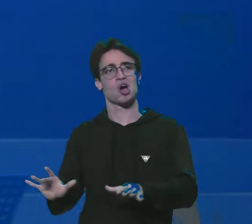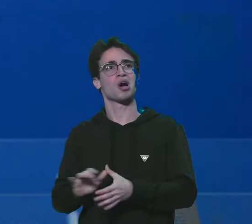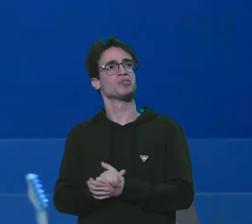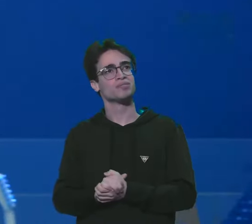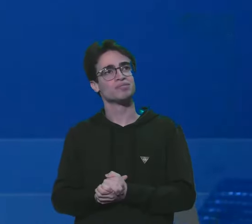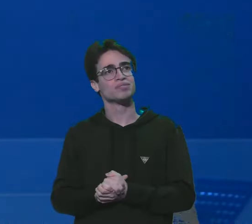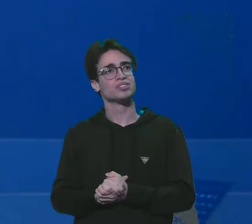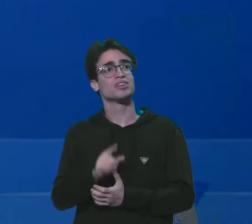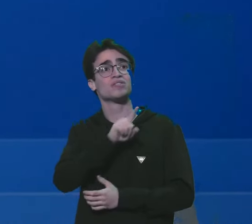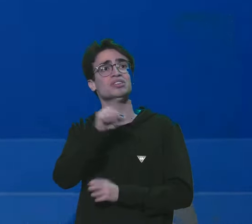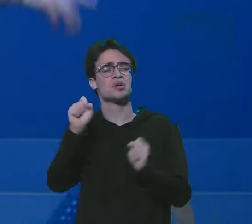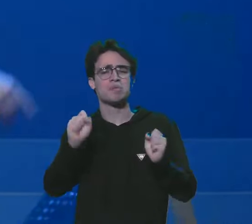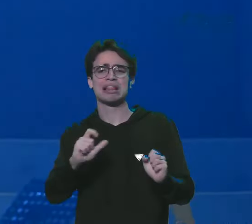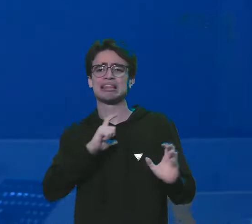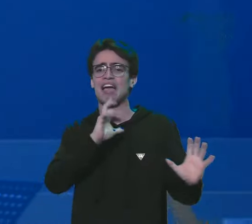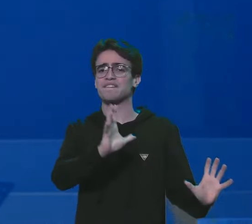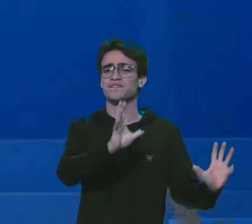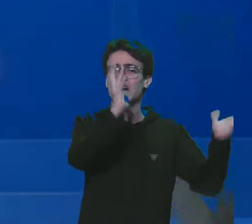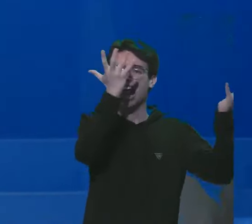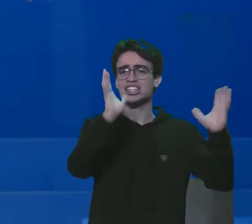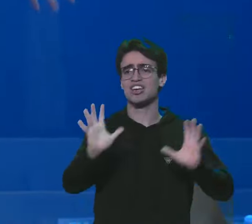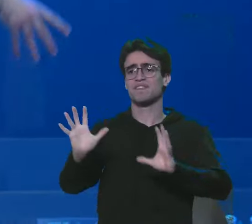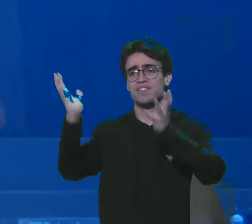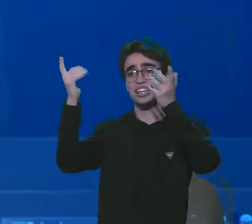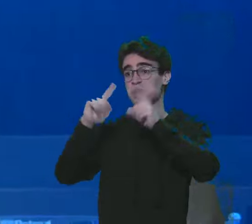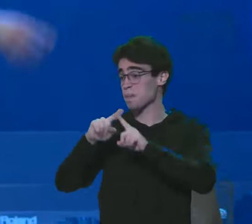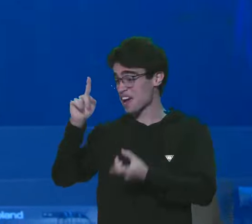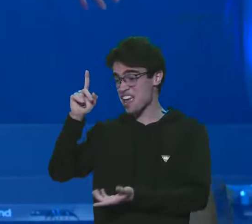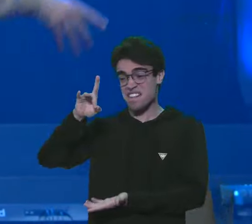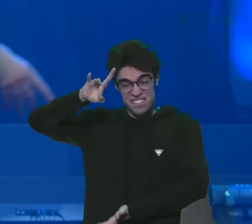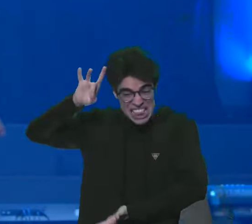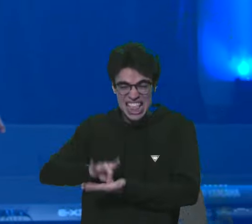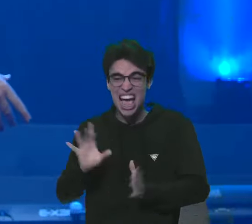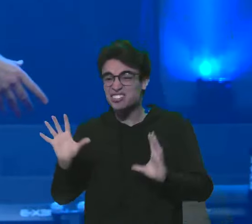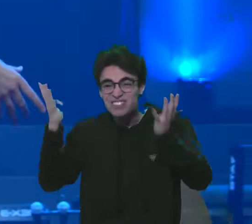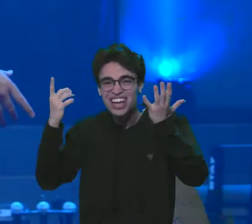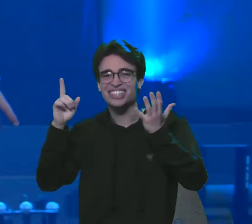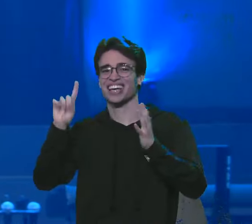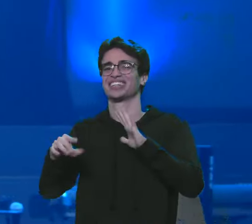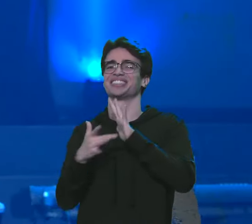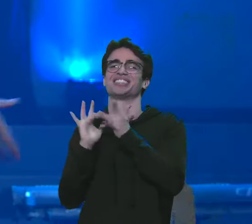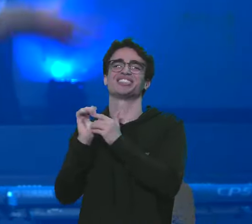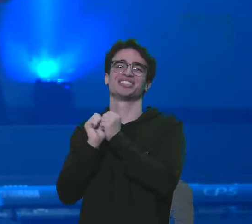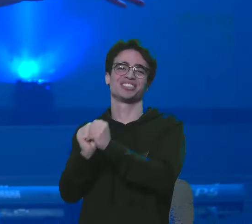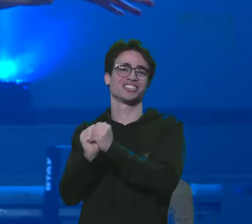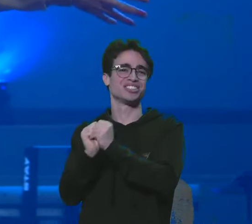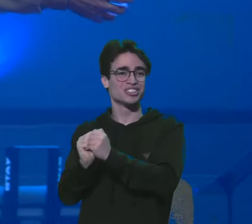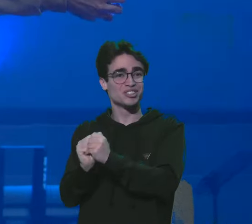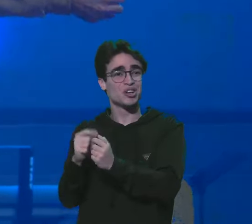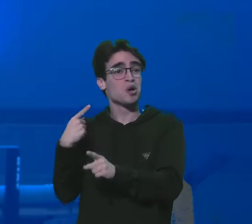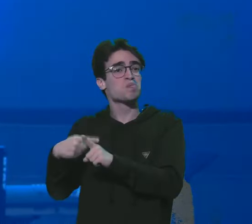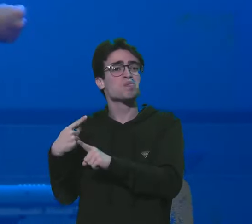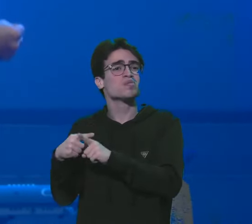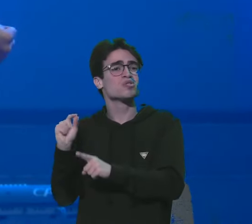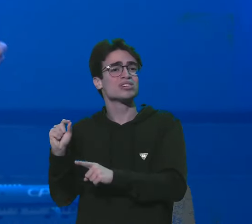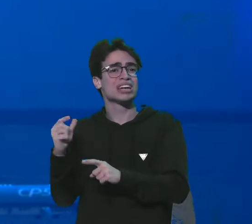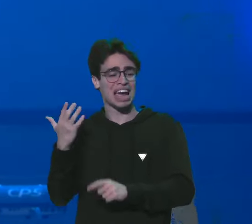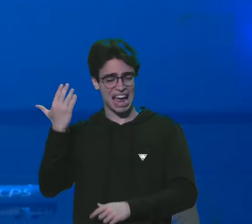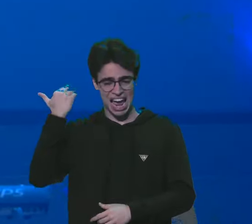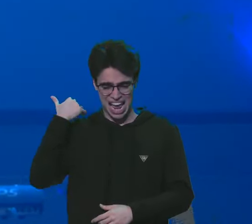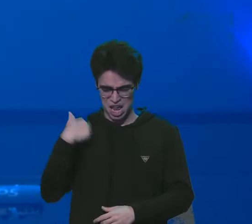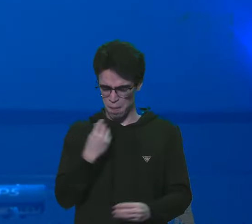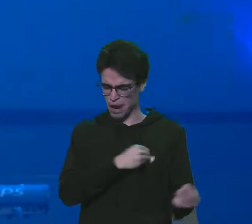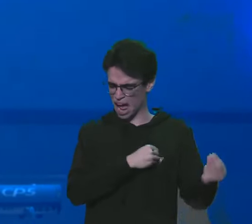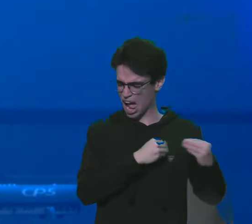encontrar festa em vários lugares, mas uma verdadeira festa é só em Jesus, porque Ele nos tirou das trevas e